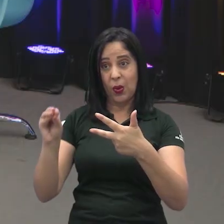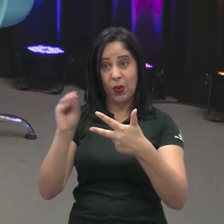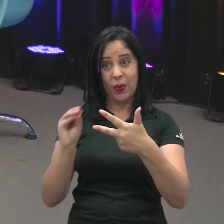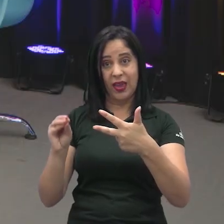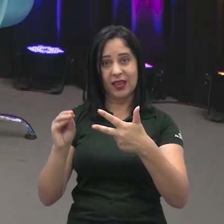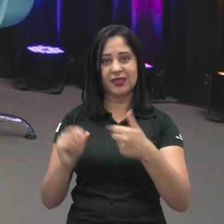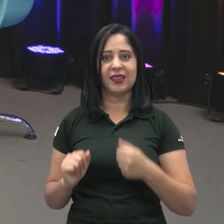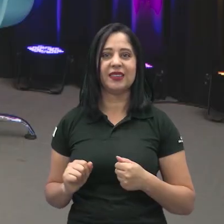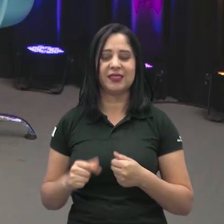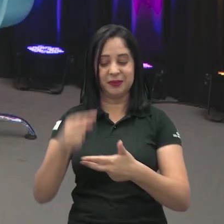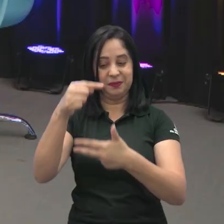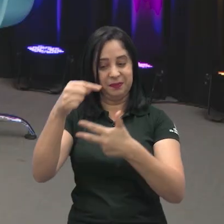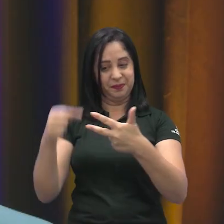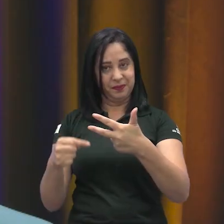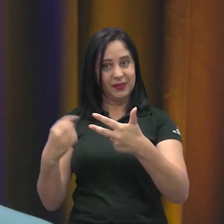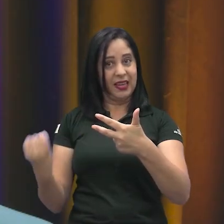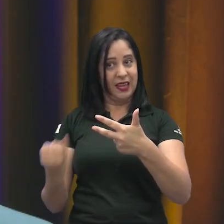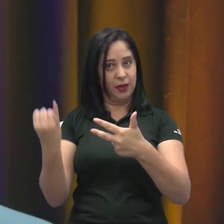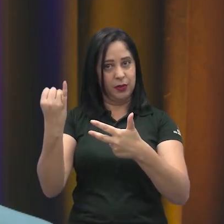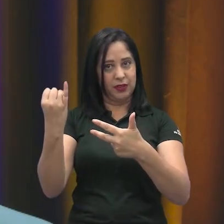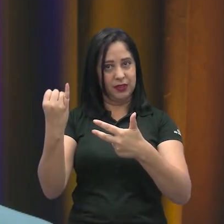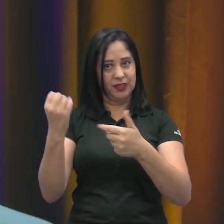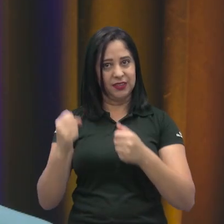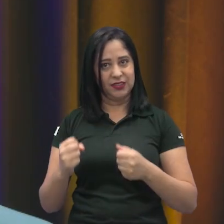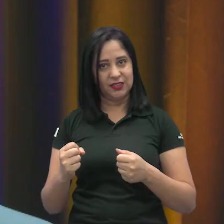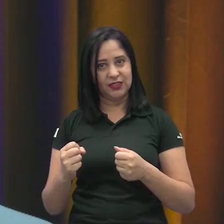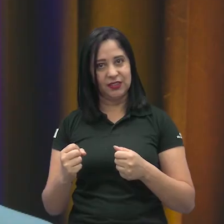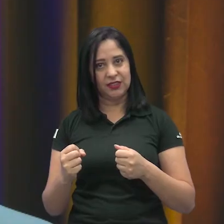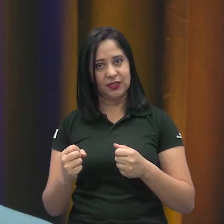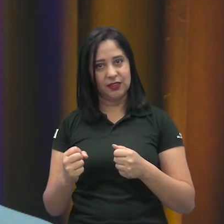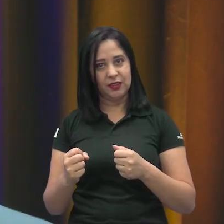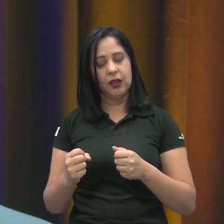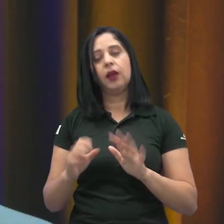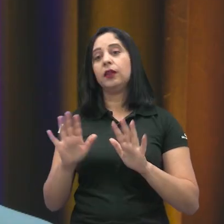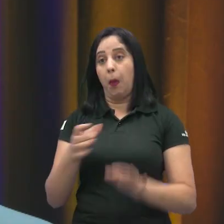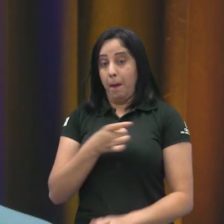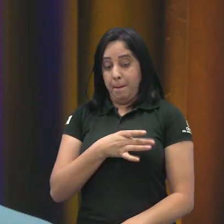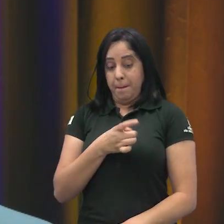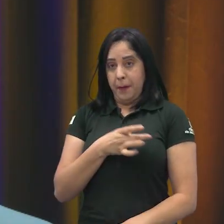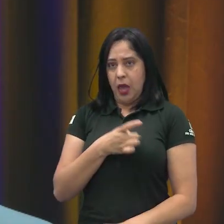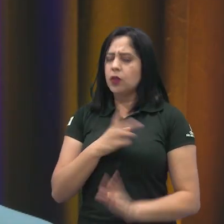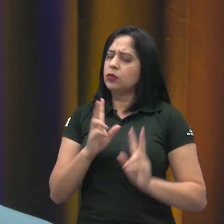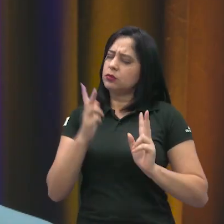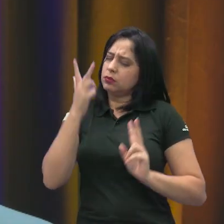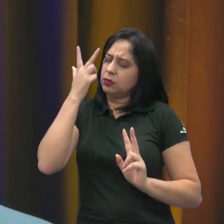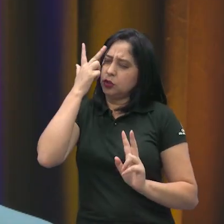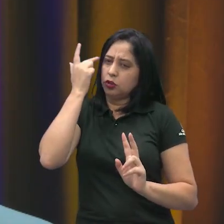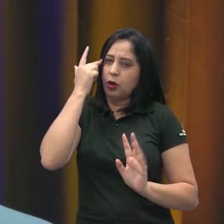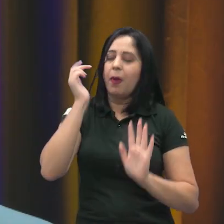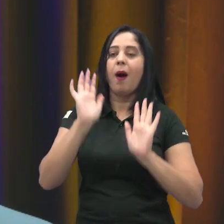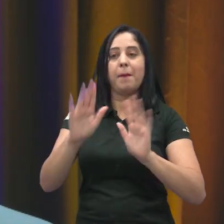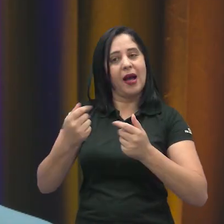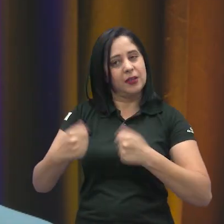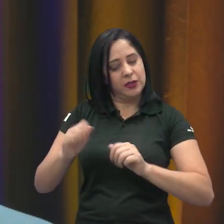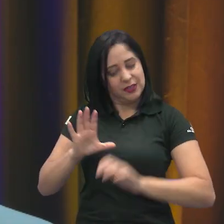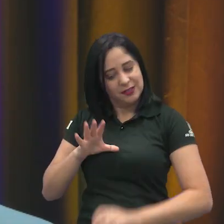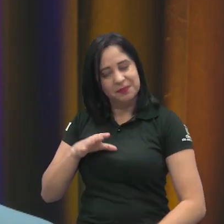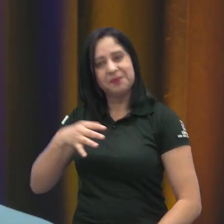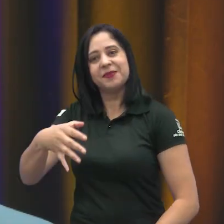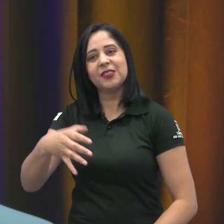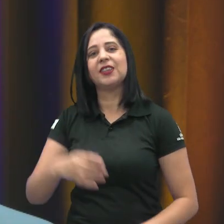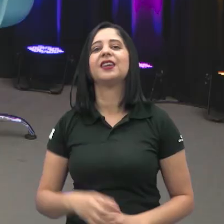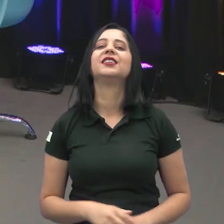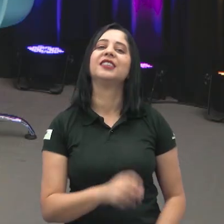Não esquecendo que nós não teremos a falta de medo, né? É isso mesmo. Nós iremos com clareza e tomaremos a